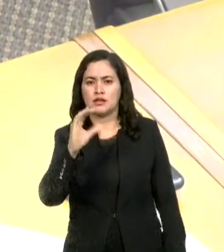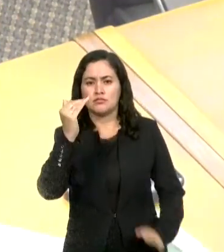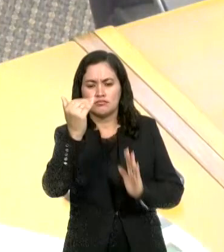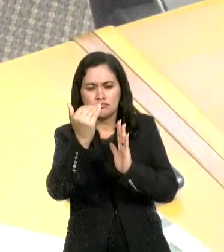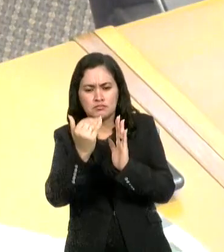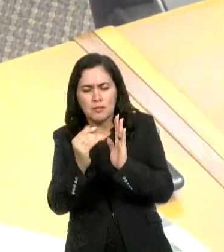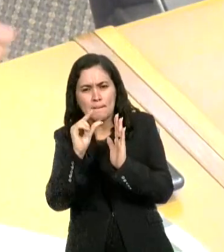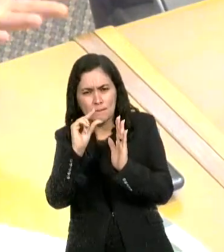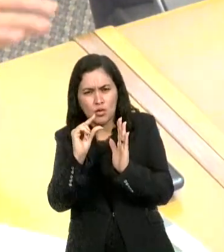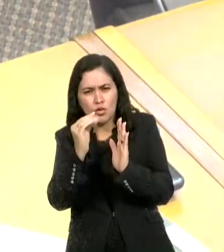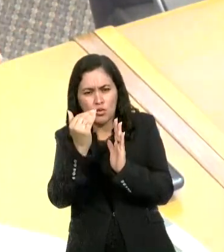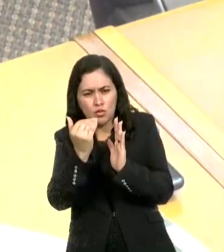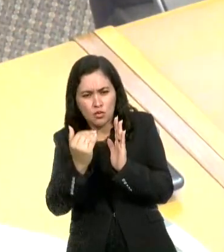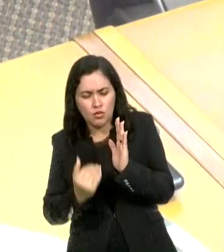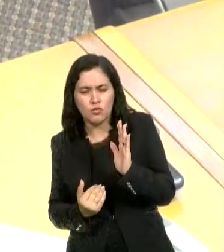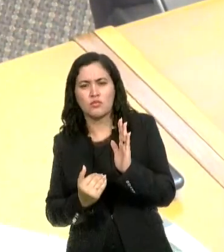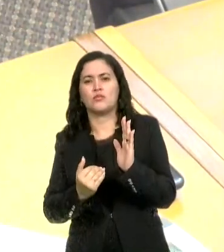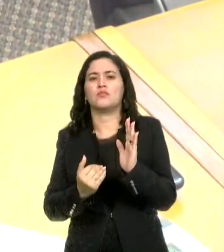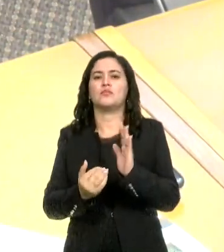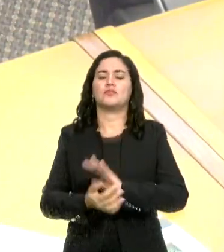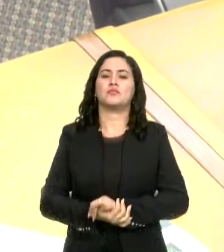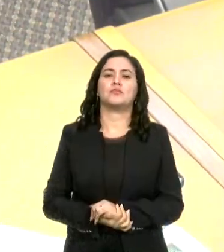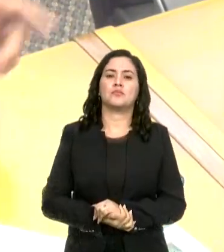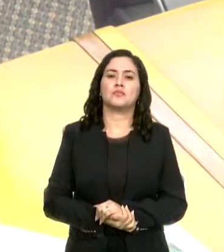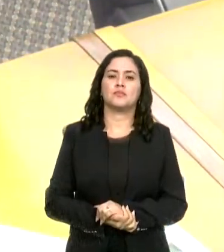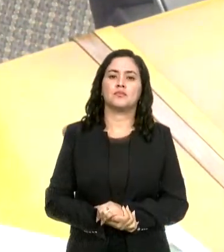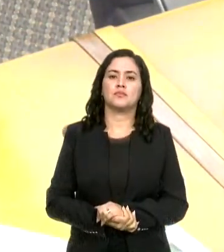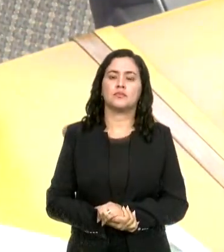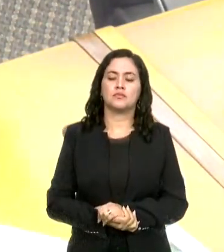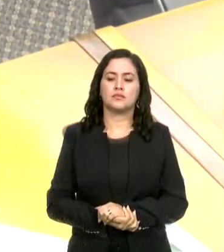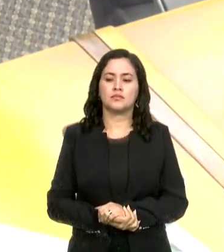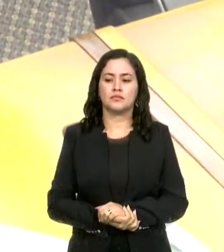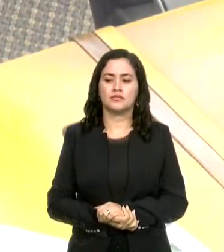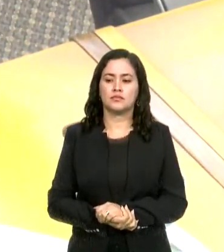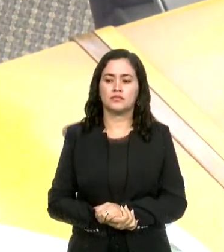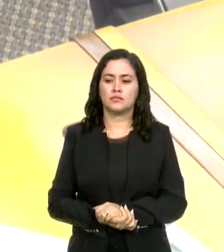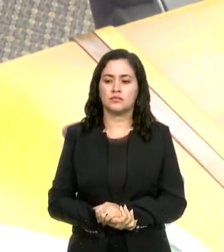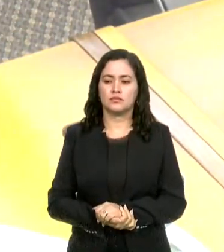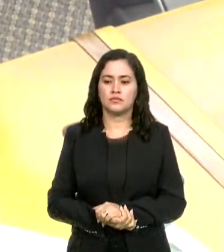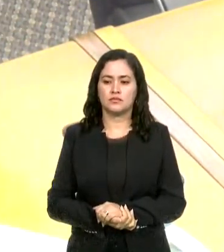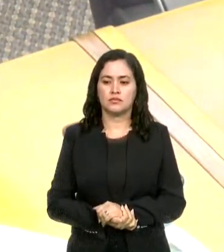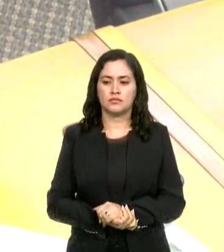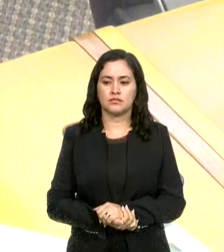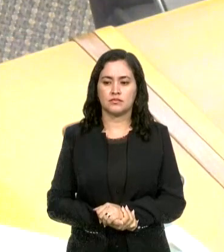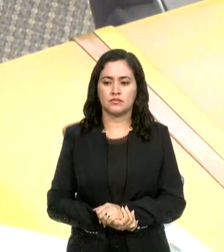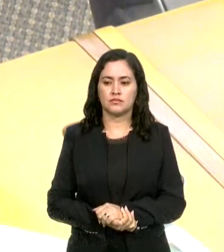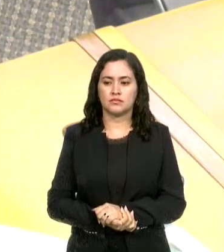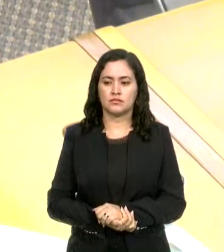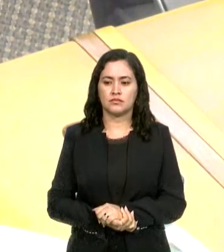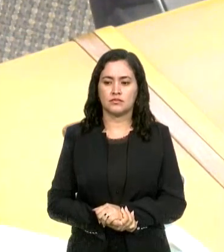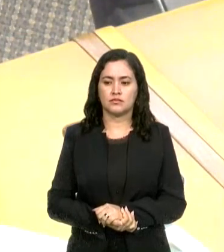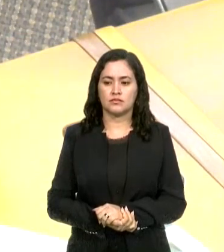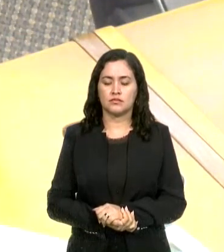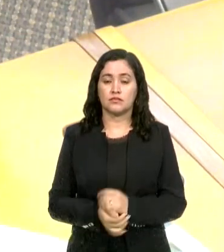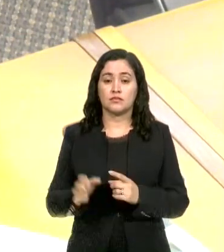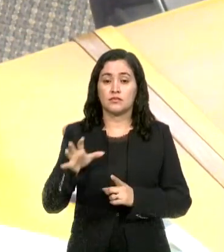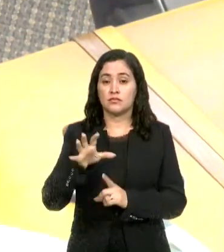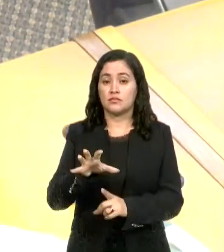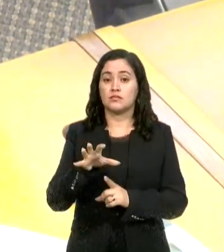mas diminuiu. Isso refletiu na venda de imóveis,